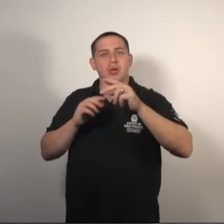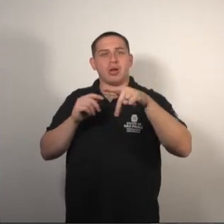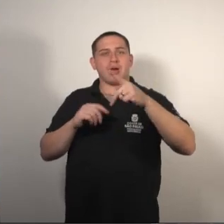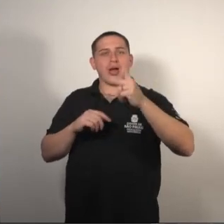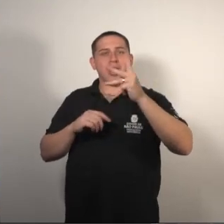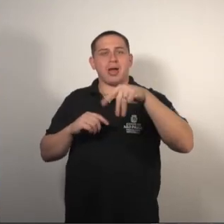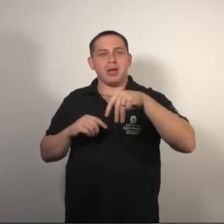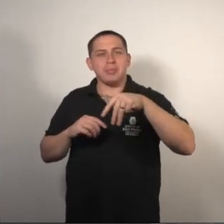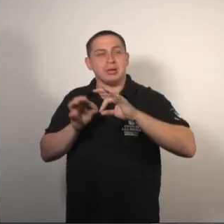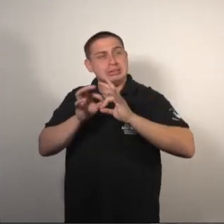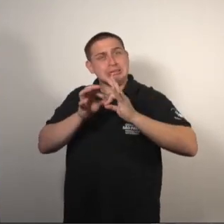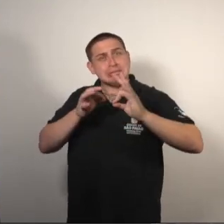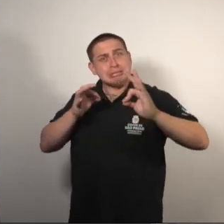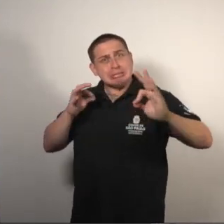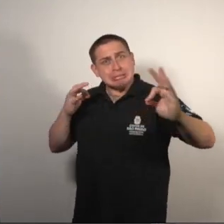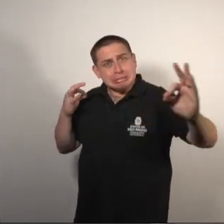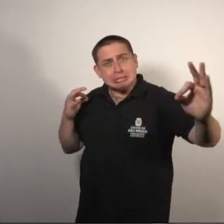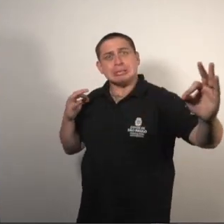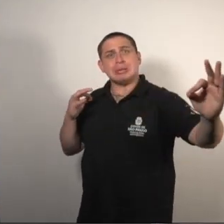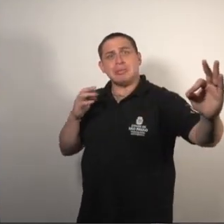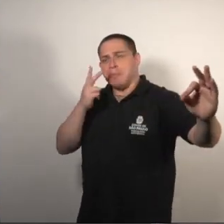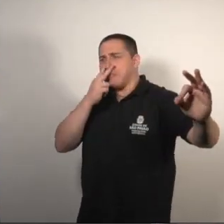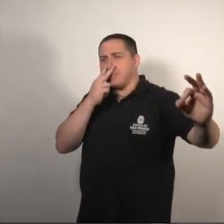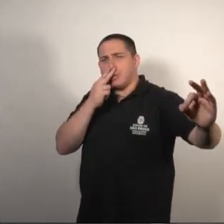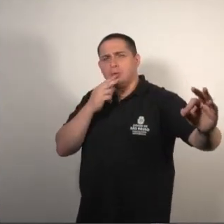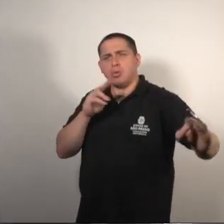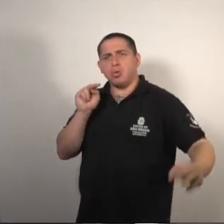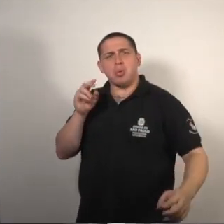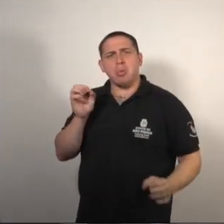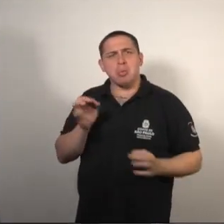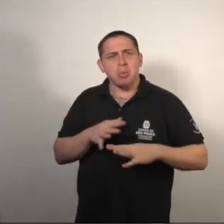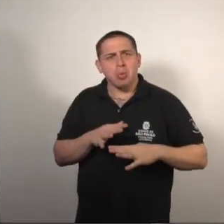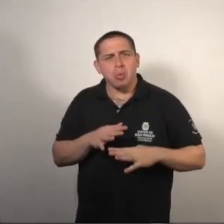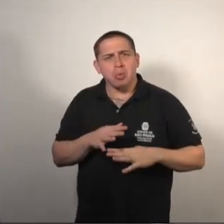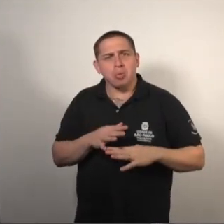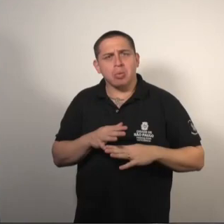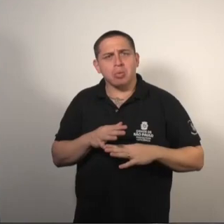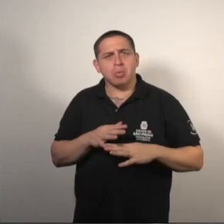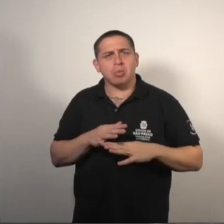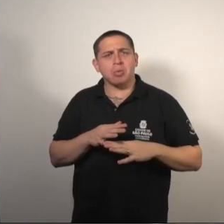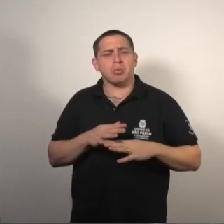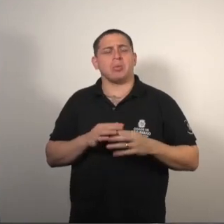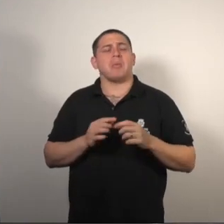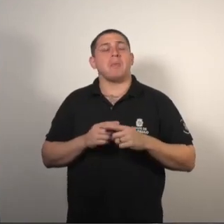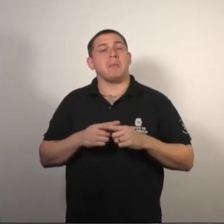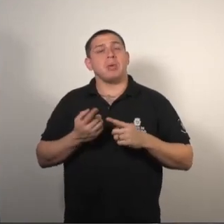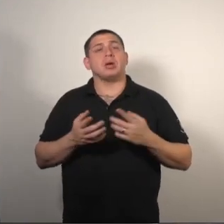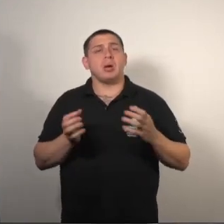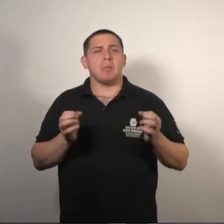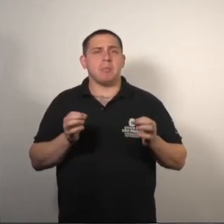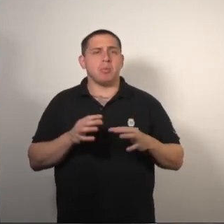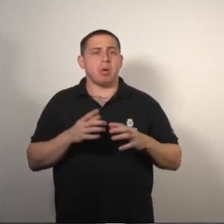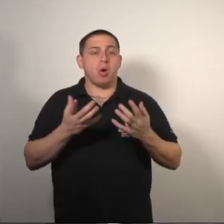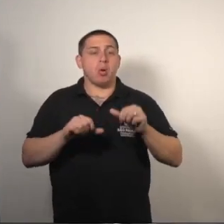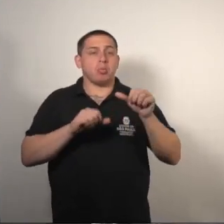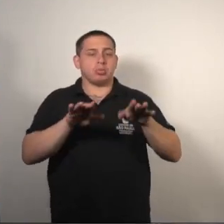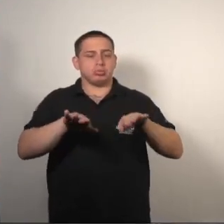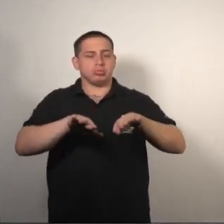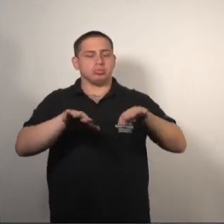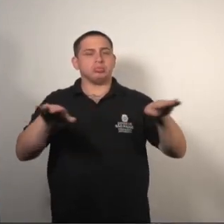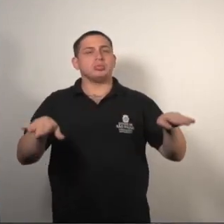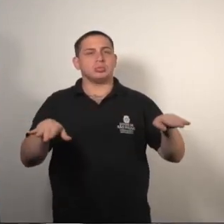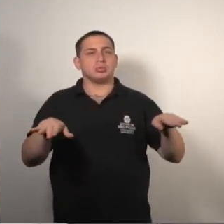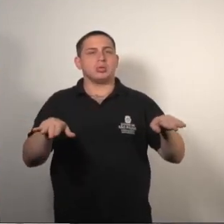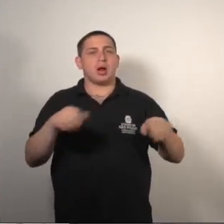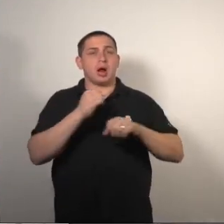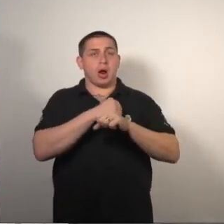extensão, parece dar a sensação que no trecho que foi executado não há ninguém. Mas só que, na verdade, a